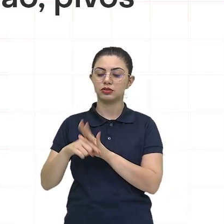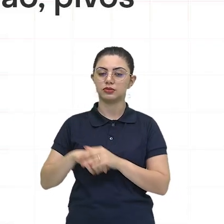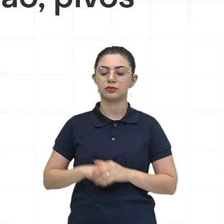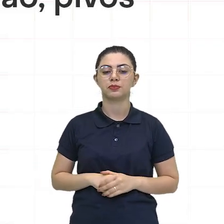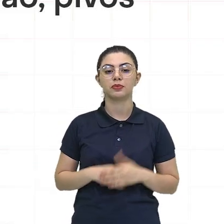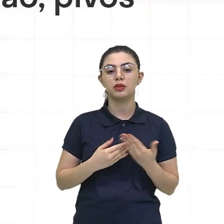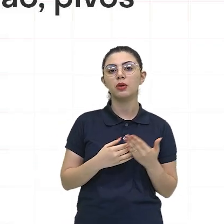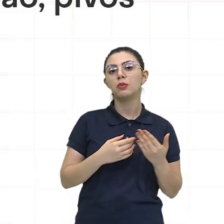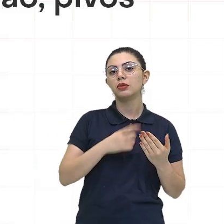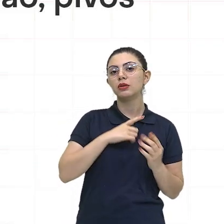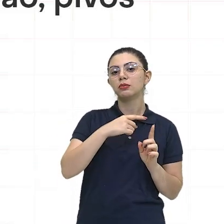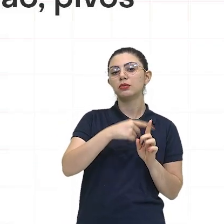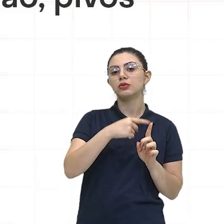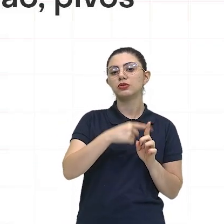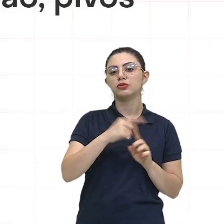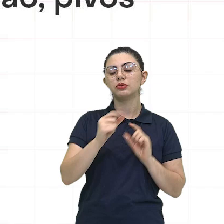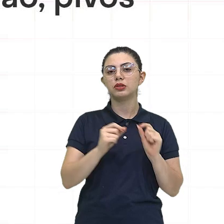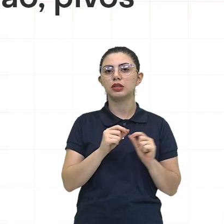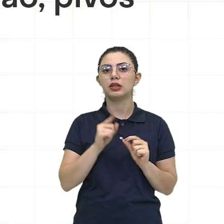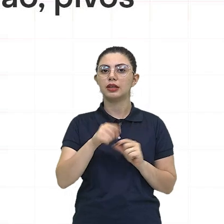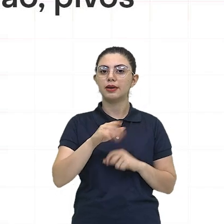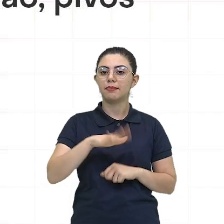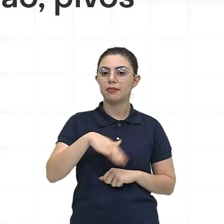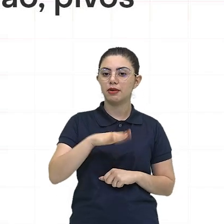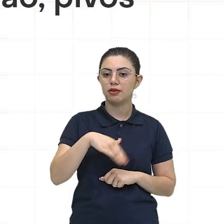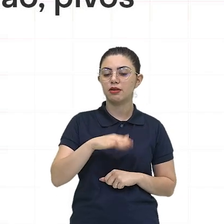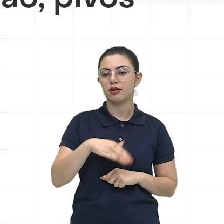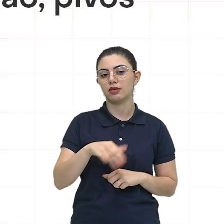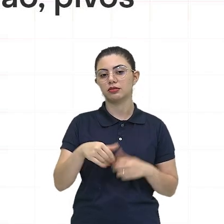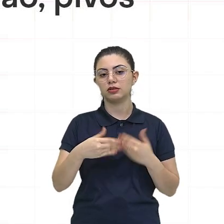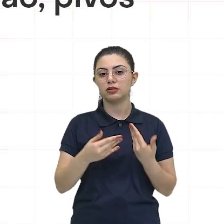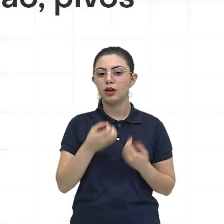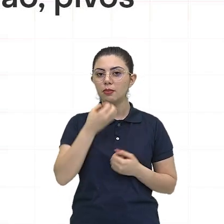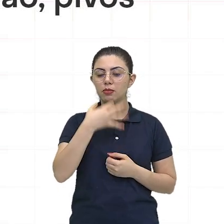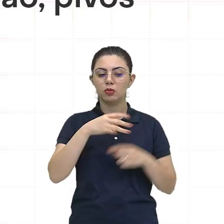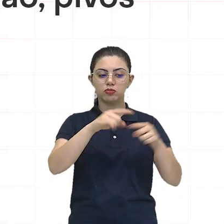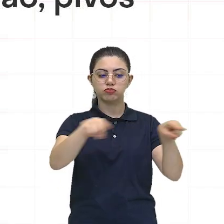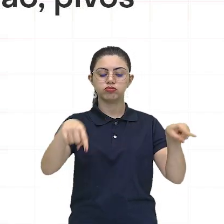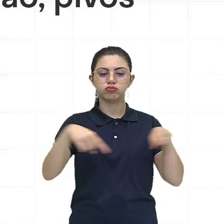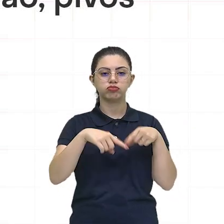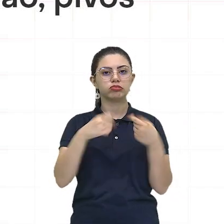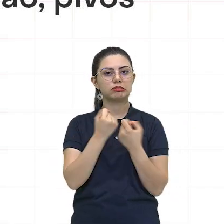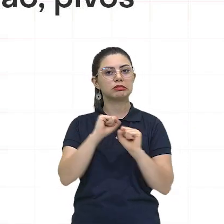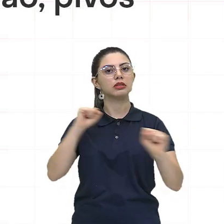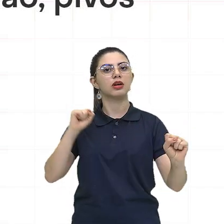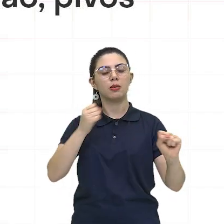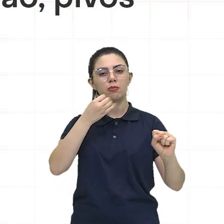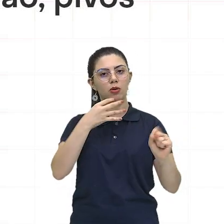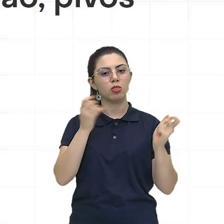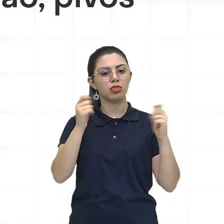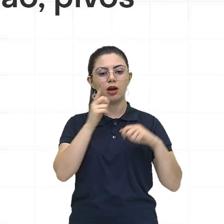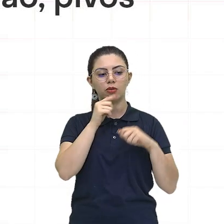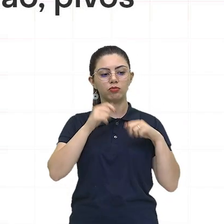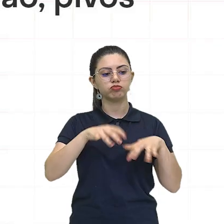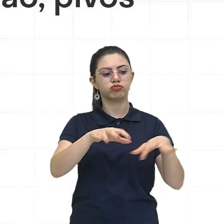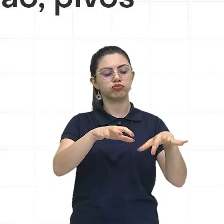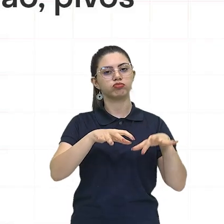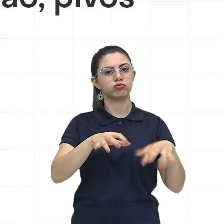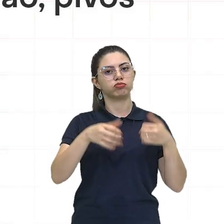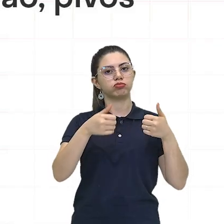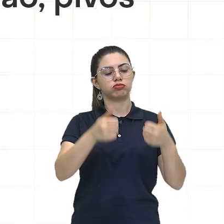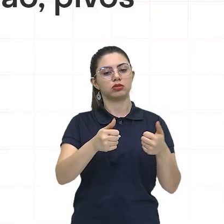custo de implantação, a aplicação ela é muito eficiente em áreas extensas, então a gente observa esse tipo de